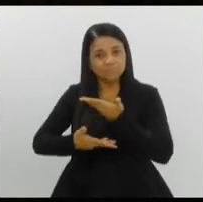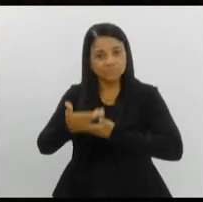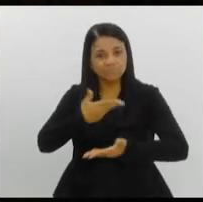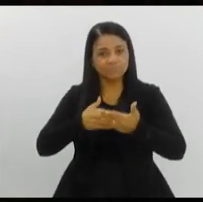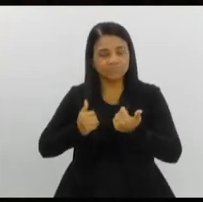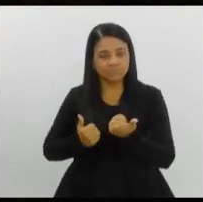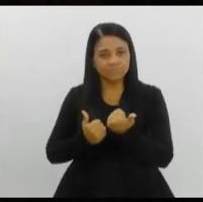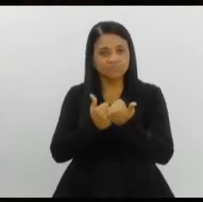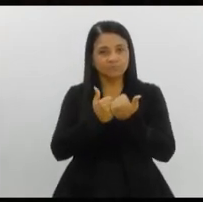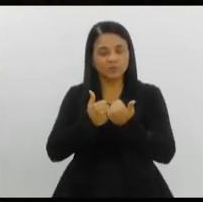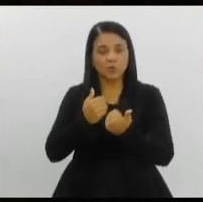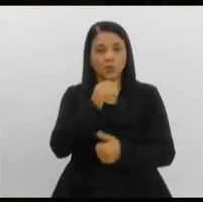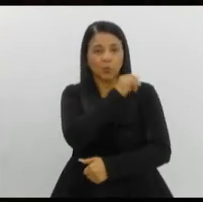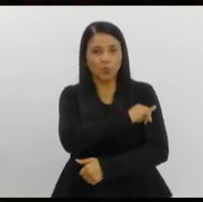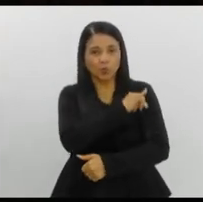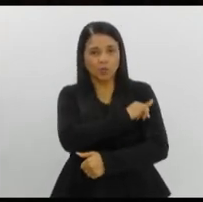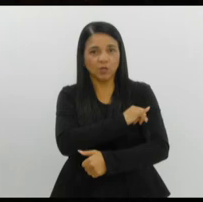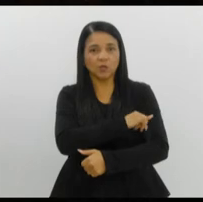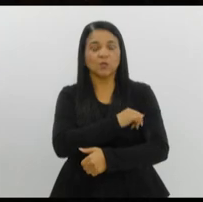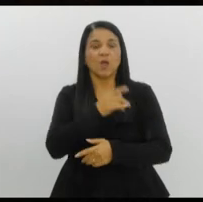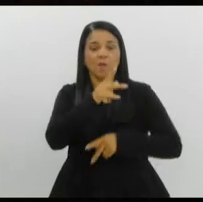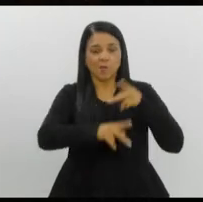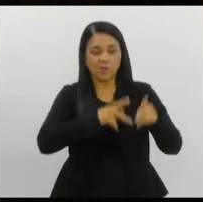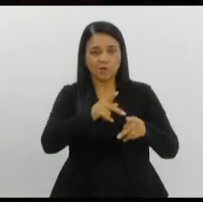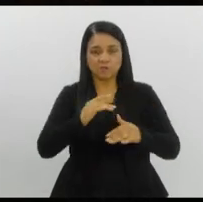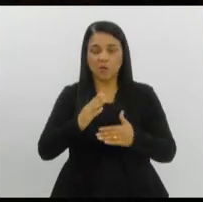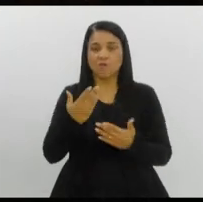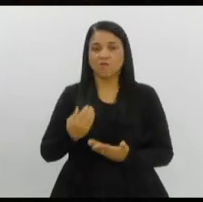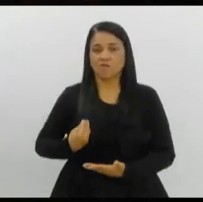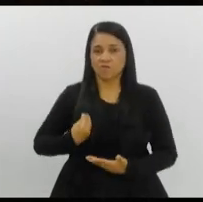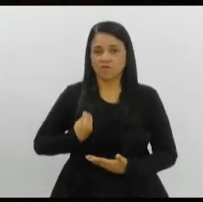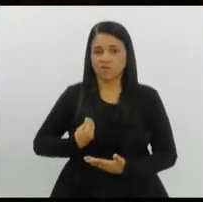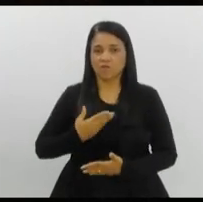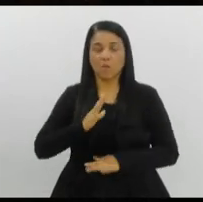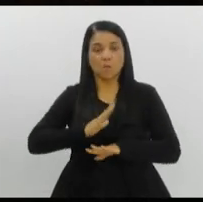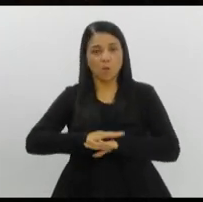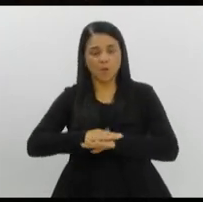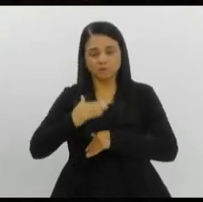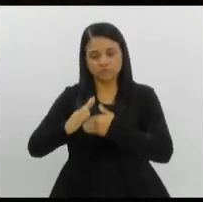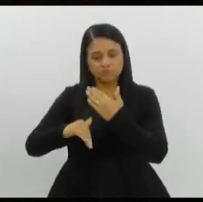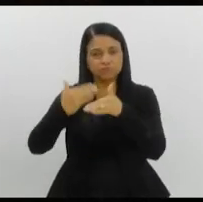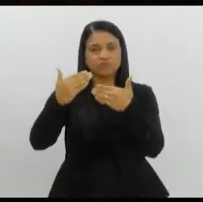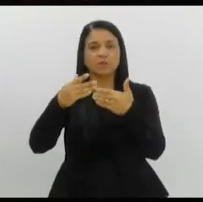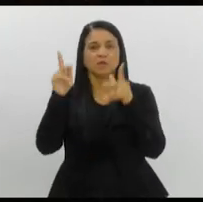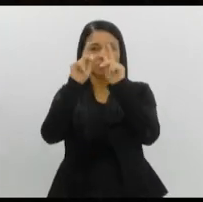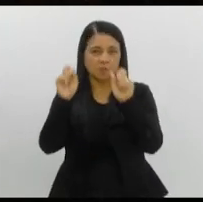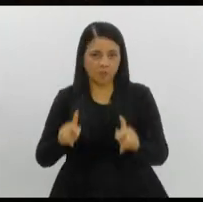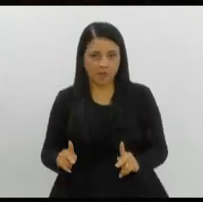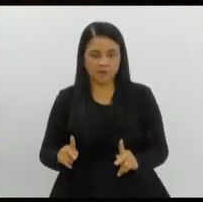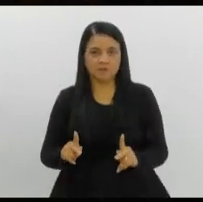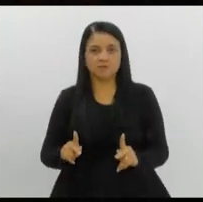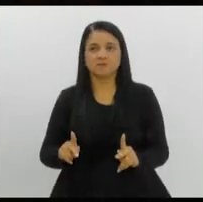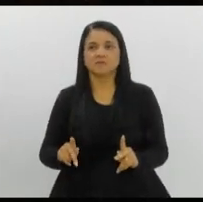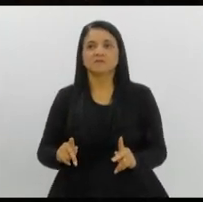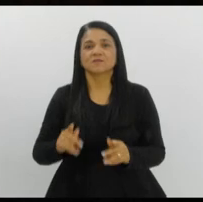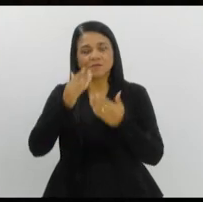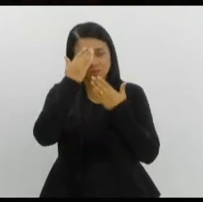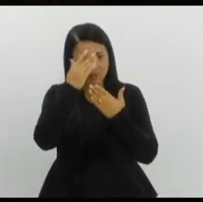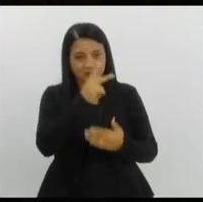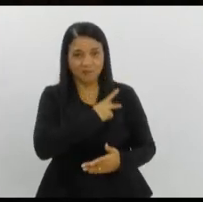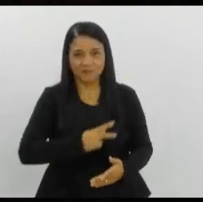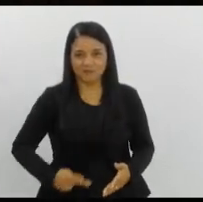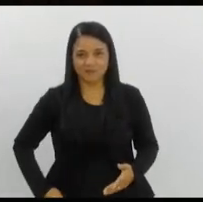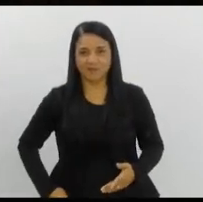que o Rio de Janeiro e a população fluminense viva momentos melhores e dias de mais paz. Muito obrigado, senhora presidente, muito